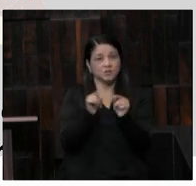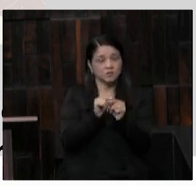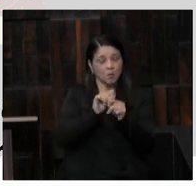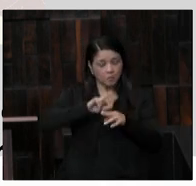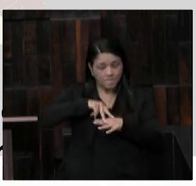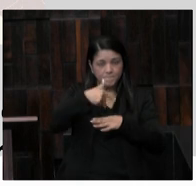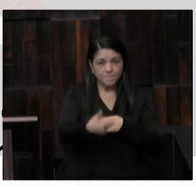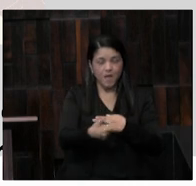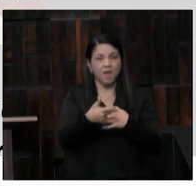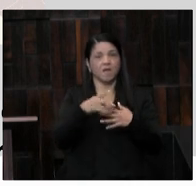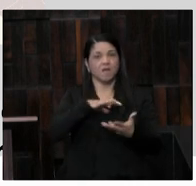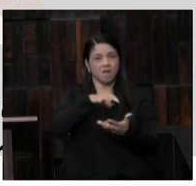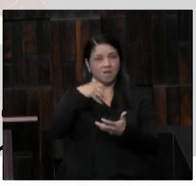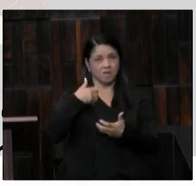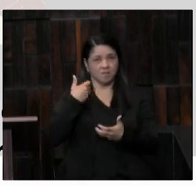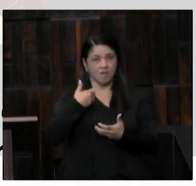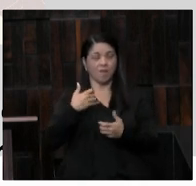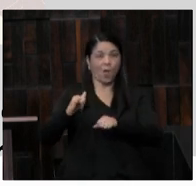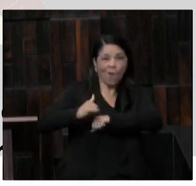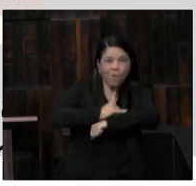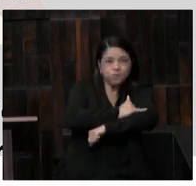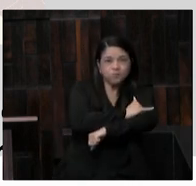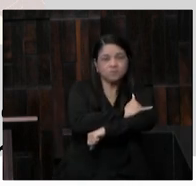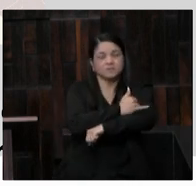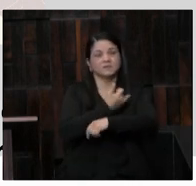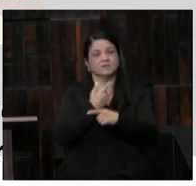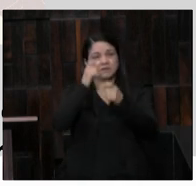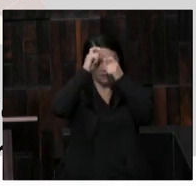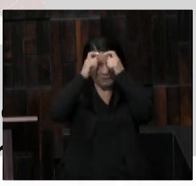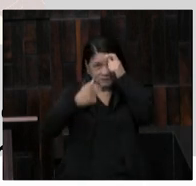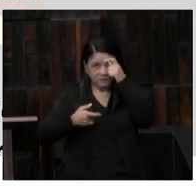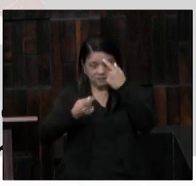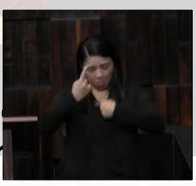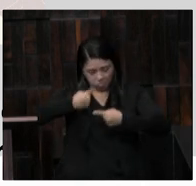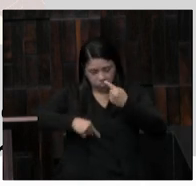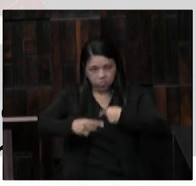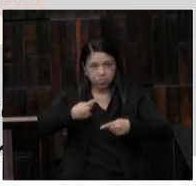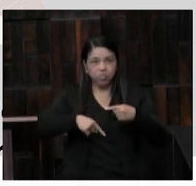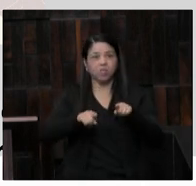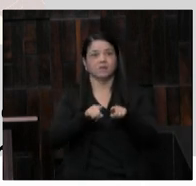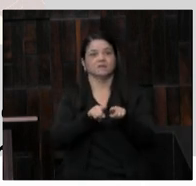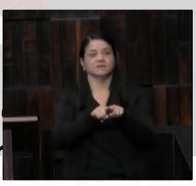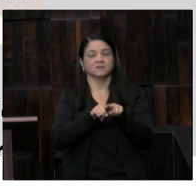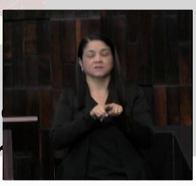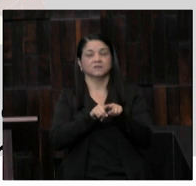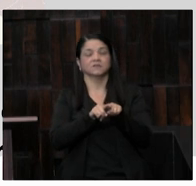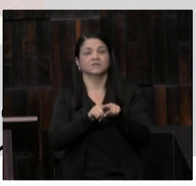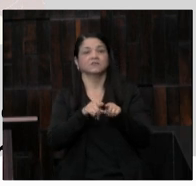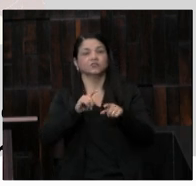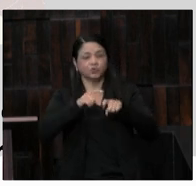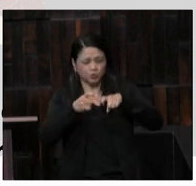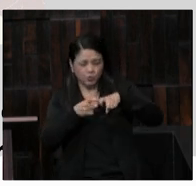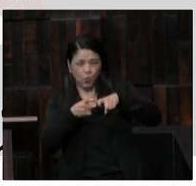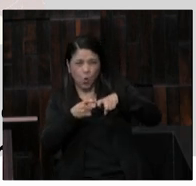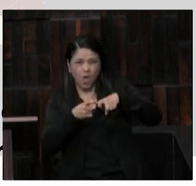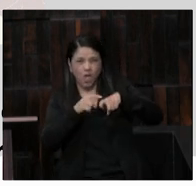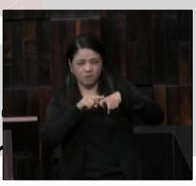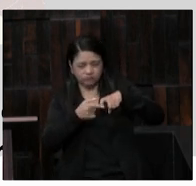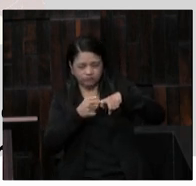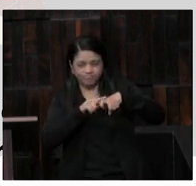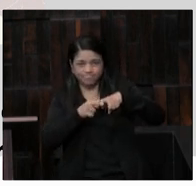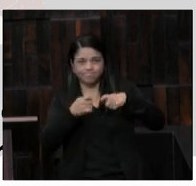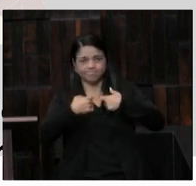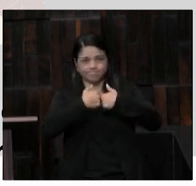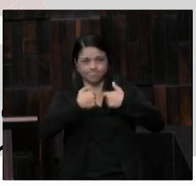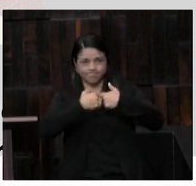quedas em idosos, para obesidade, síndrome metabólica, narcolepsia, para osteoartrite de joelhos, DPOC. E